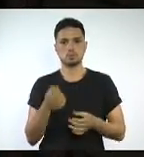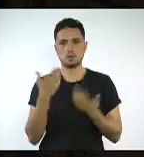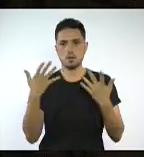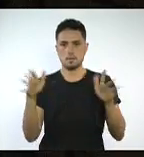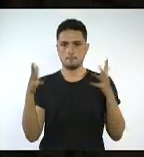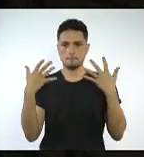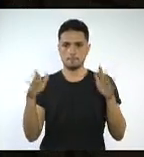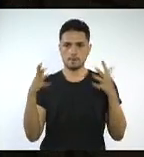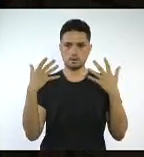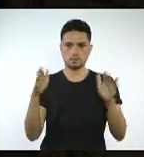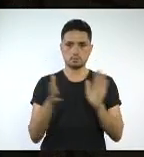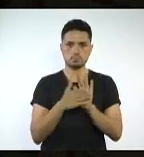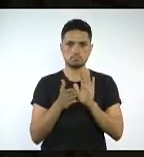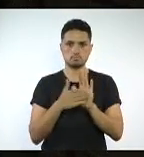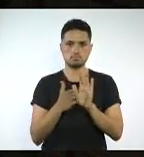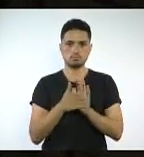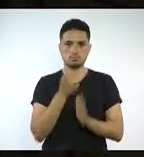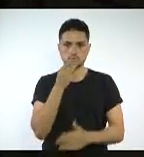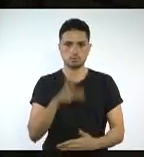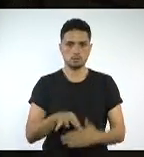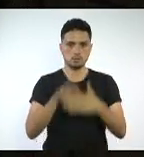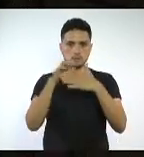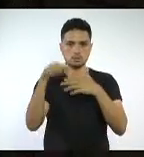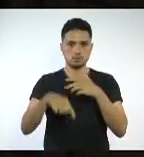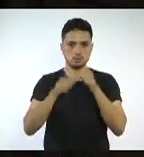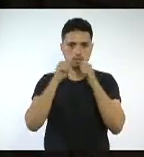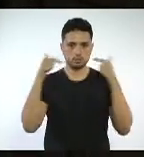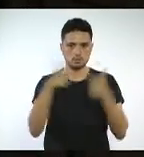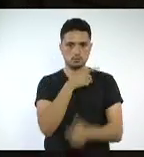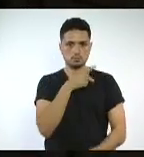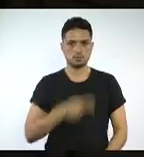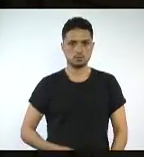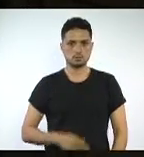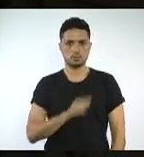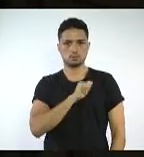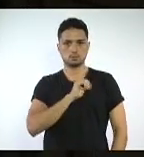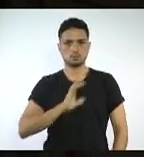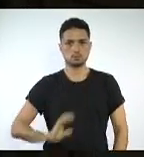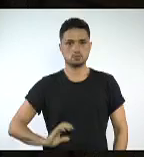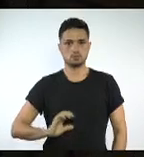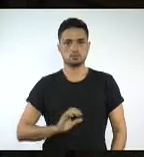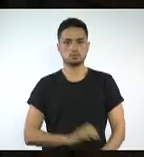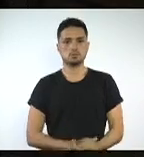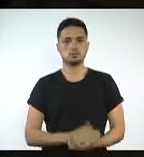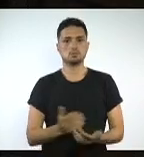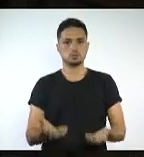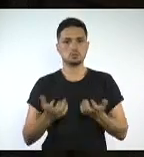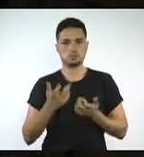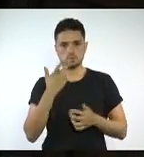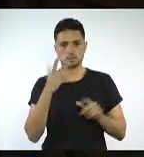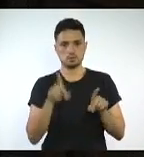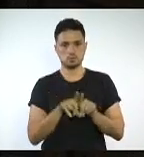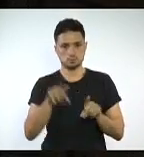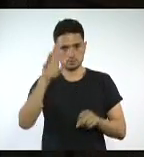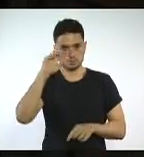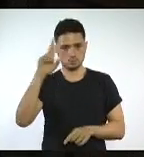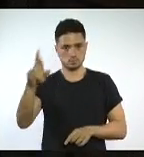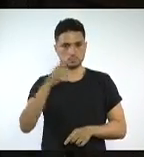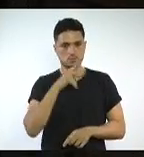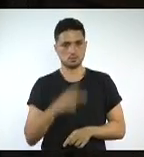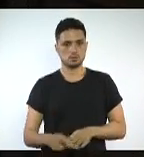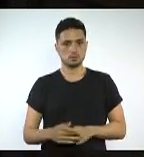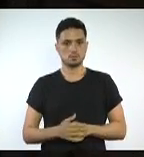esse grande líder dessa Casa de Leis, que é o presidente André Siciliano. Quero dizer ao presidente que